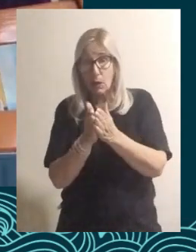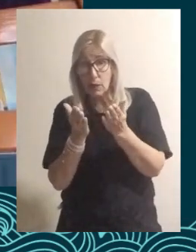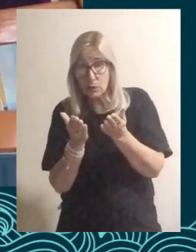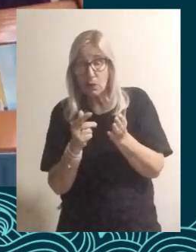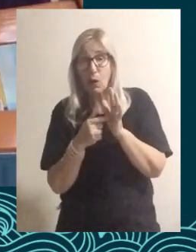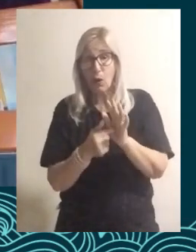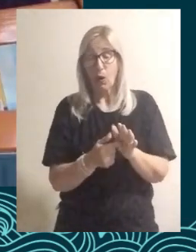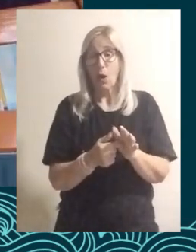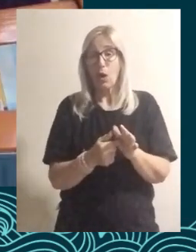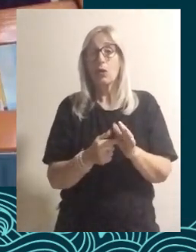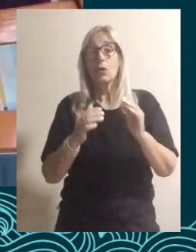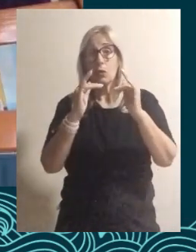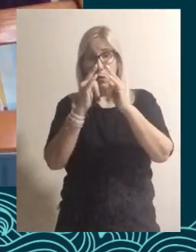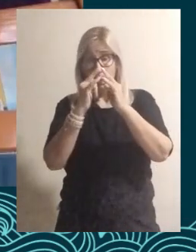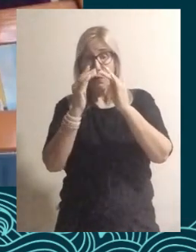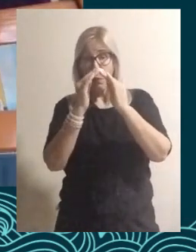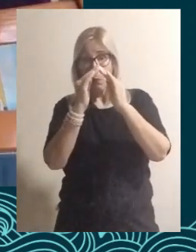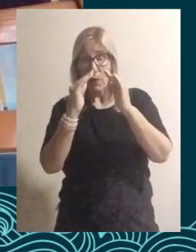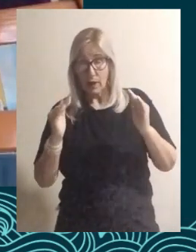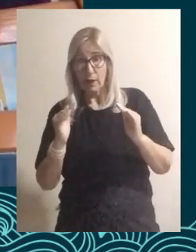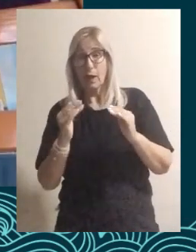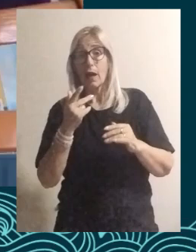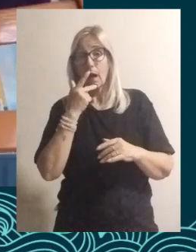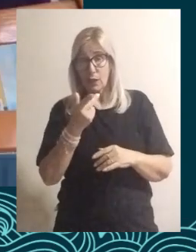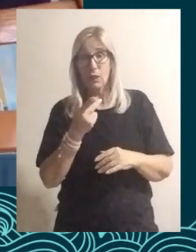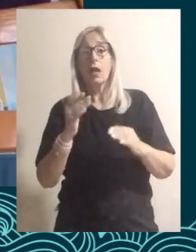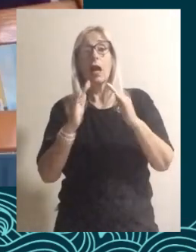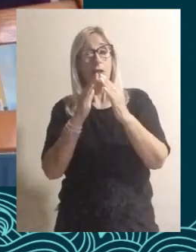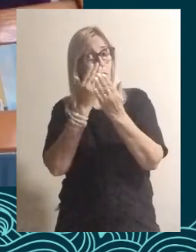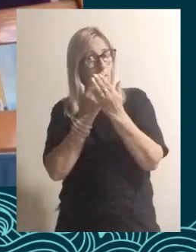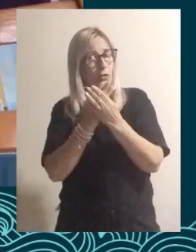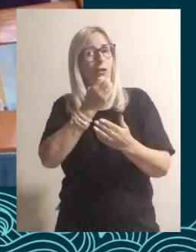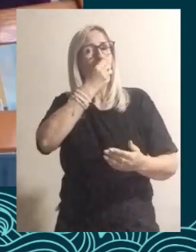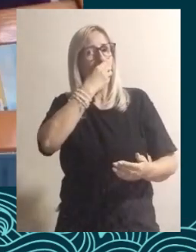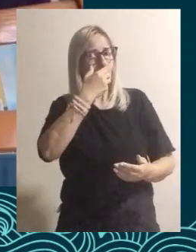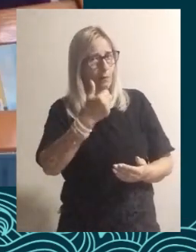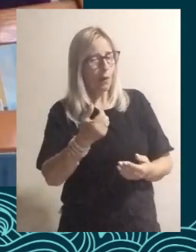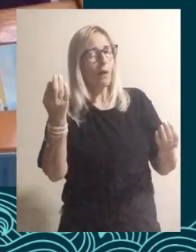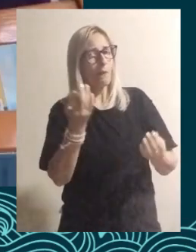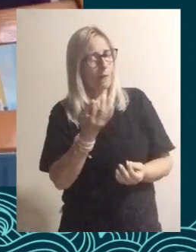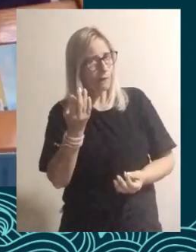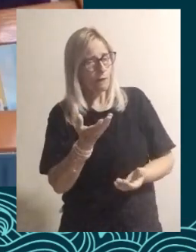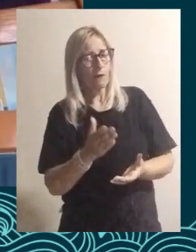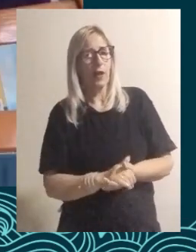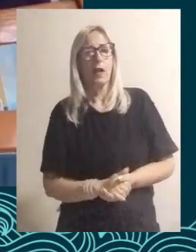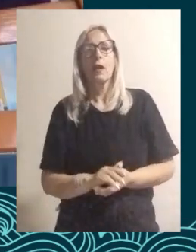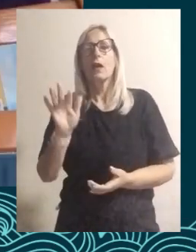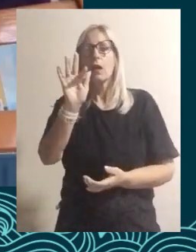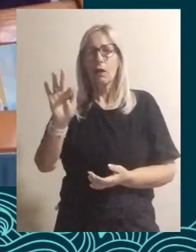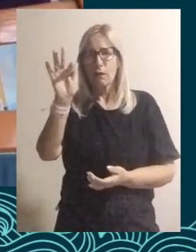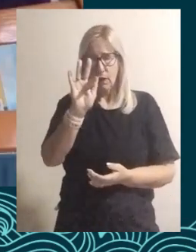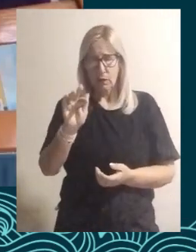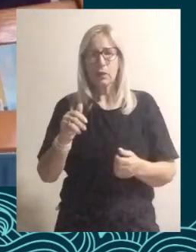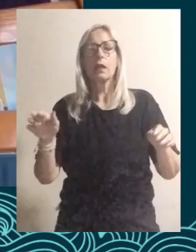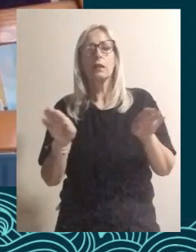Para as pessoas com menos condições, uma moradia popular, todo mundo ter acesso à escola boa, para se os filhos